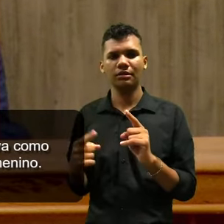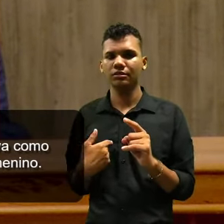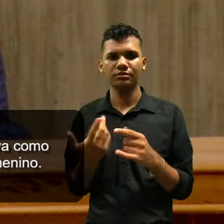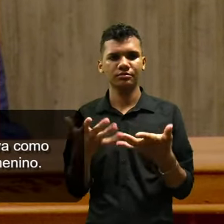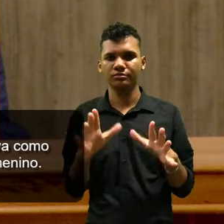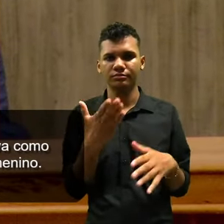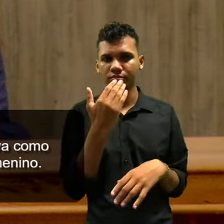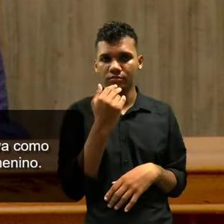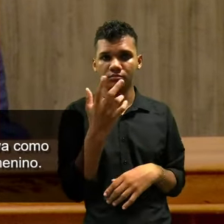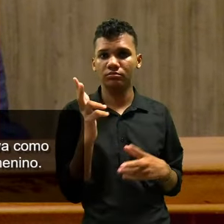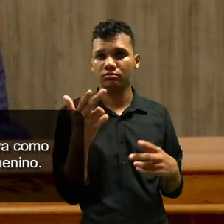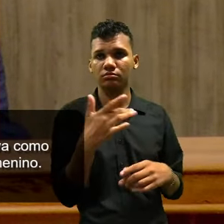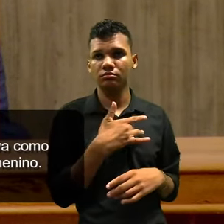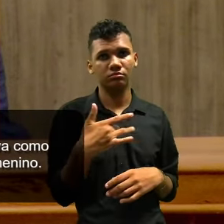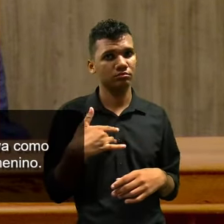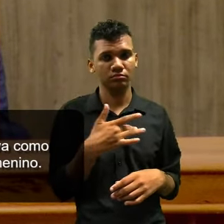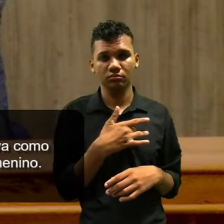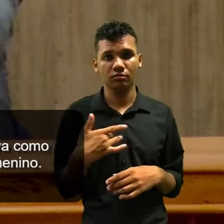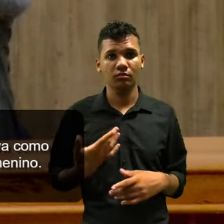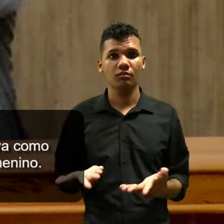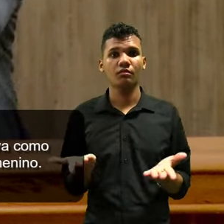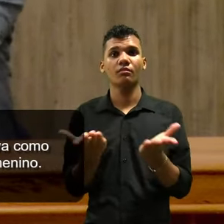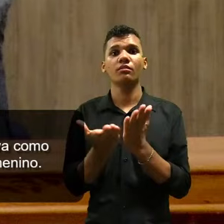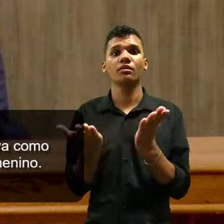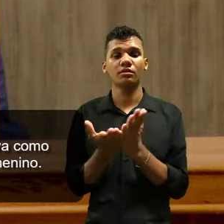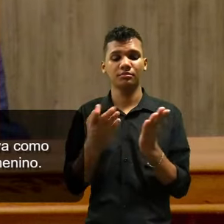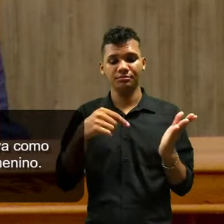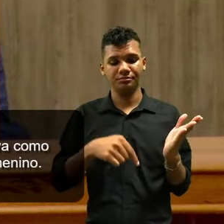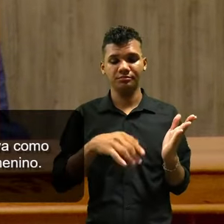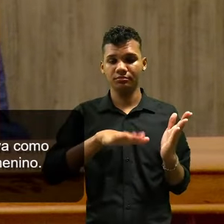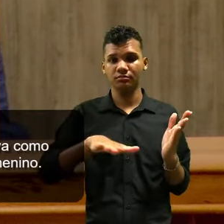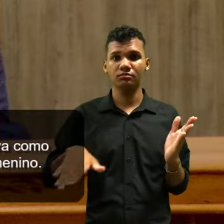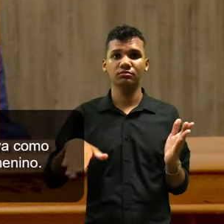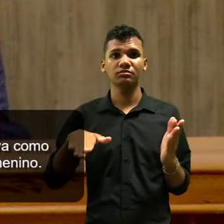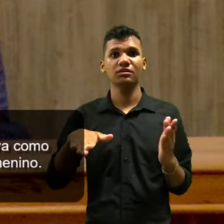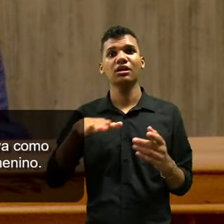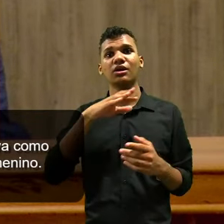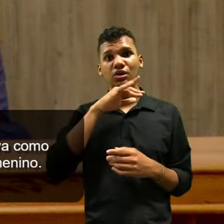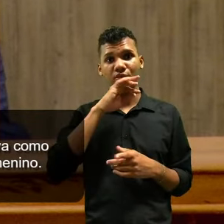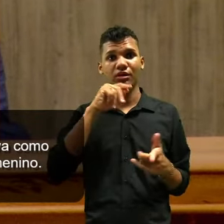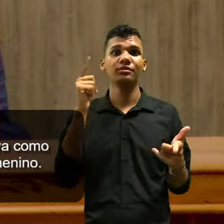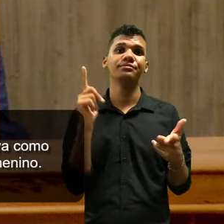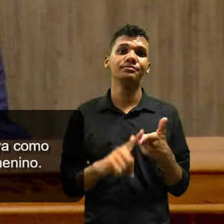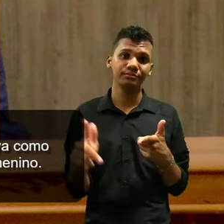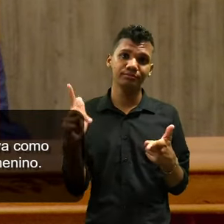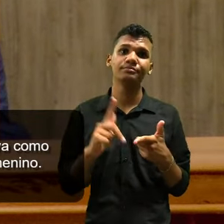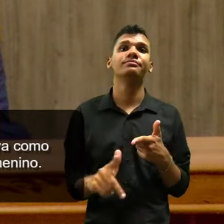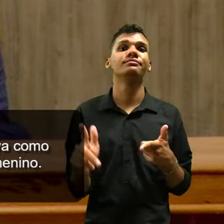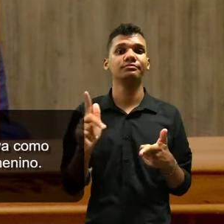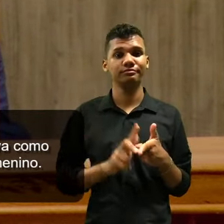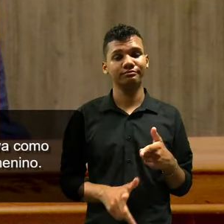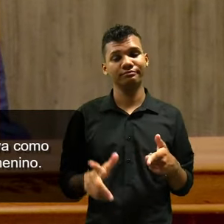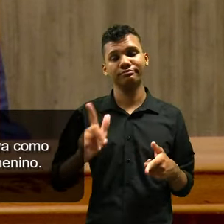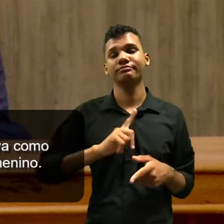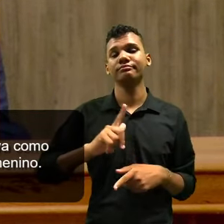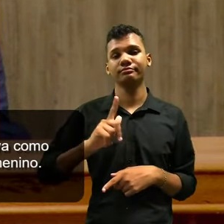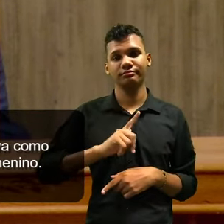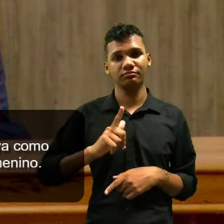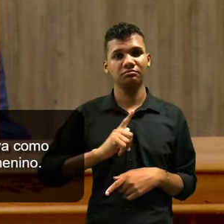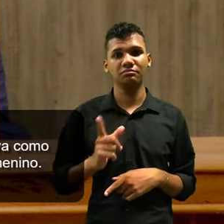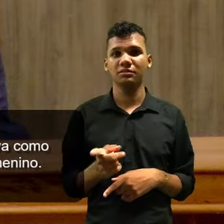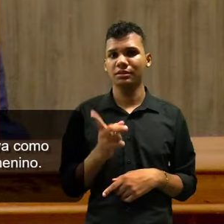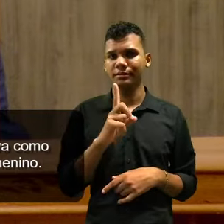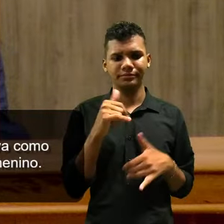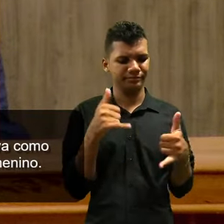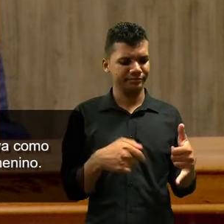é menino crente menino na igreja é o pior problema que existe ele não fica